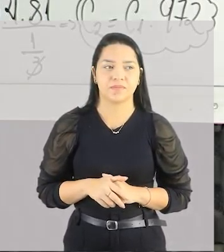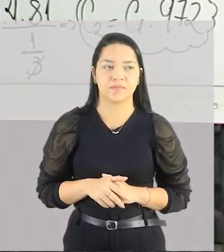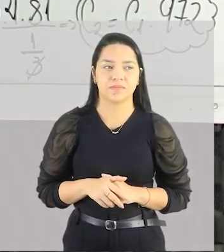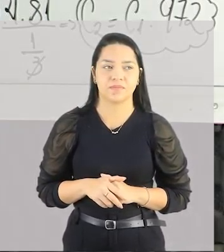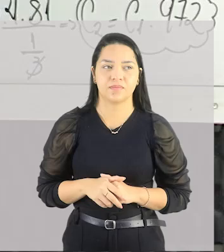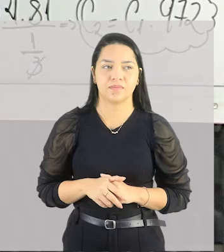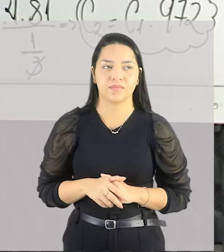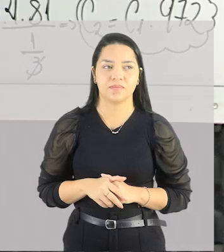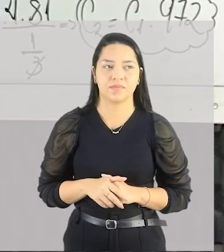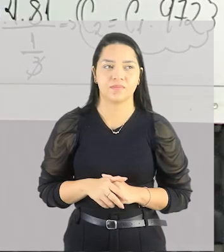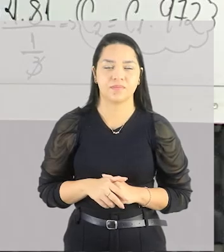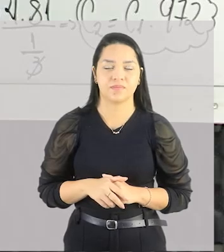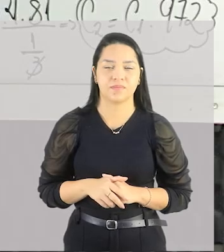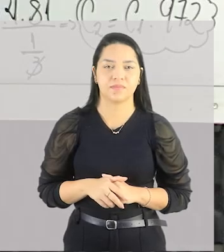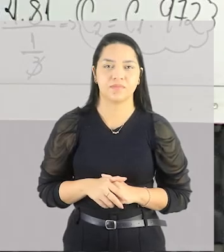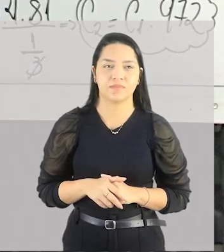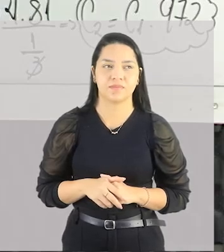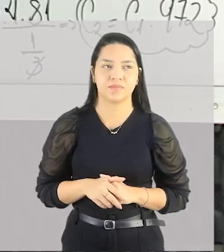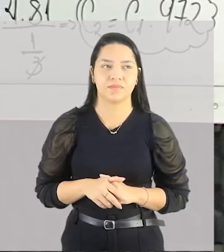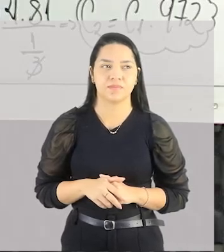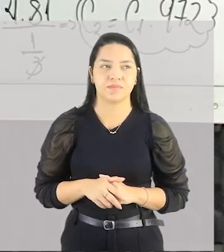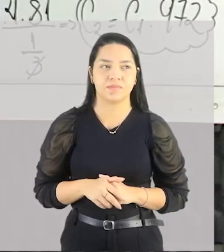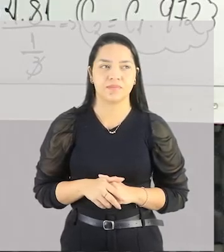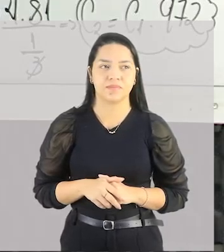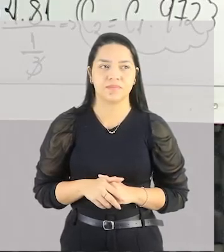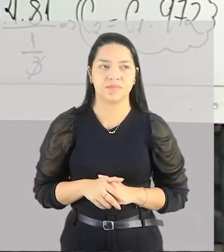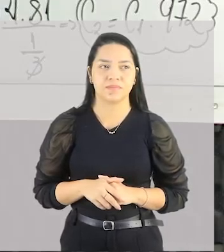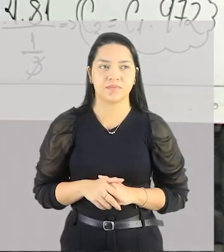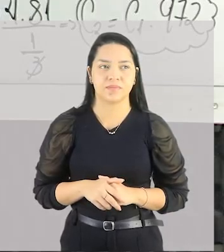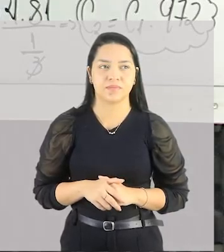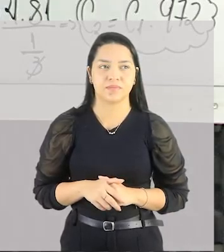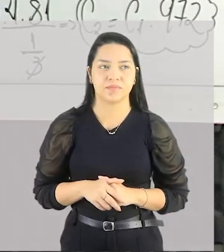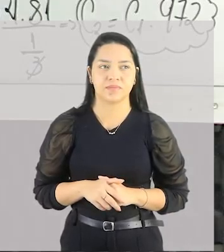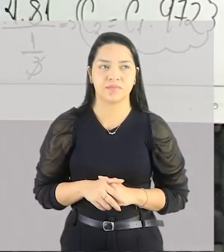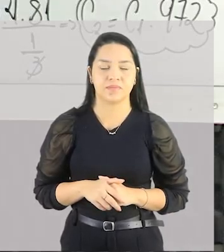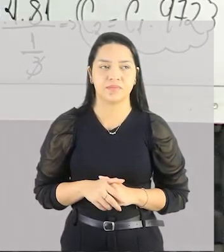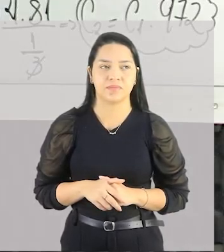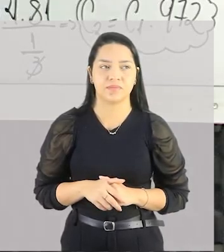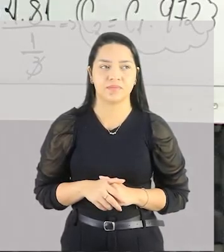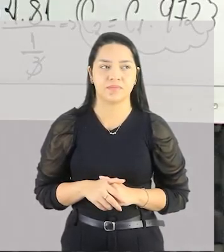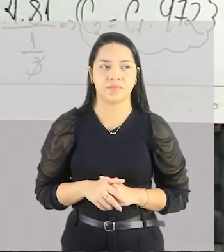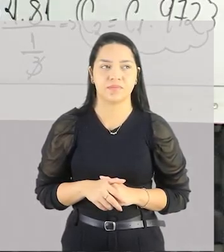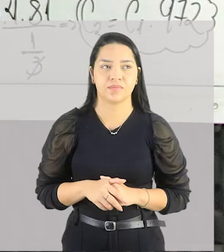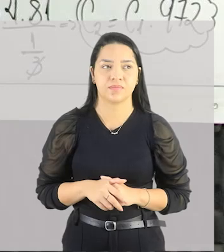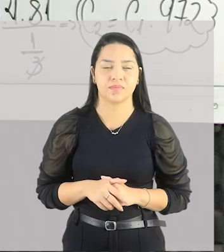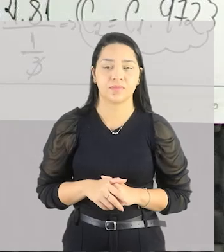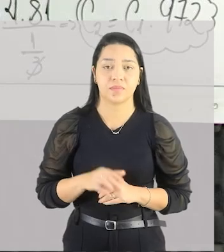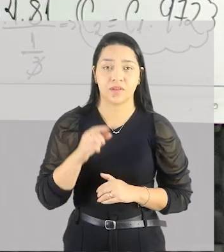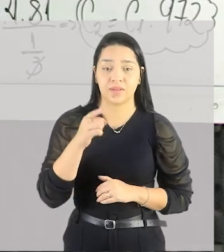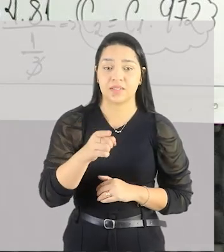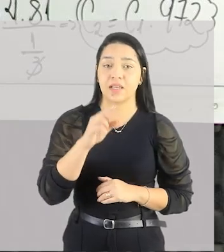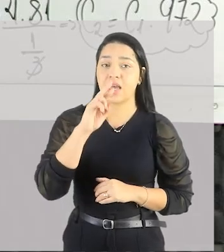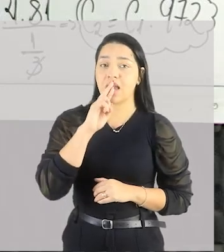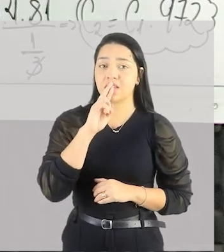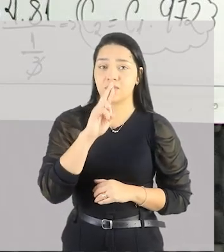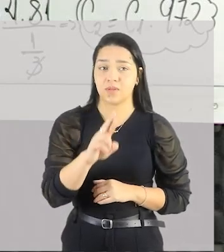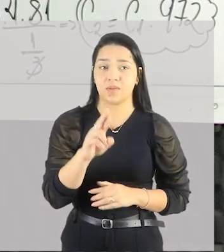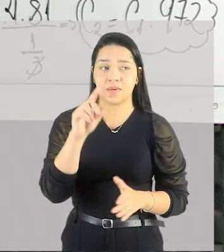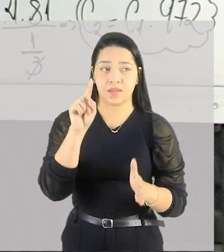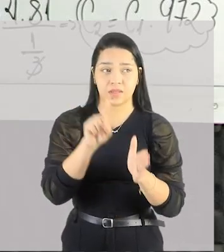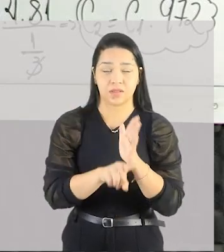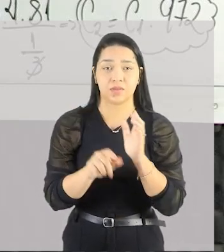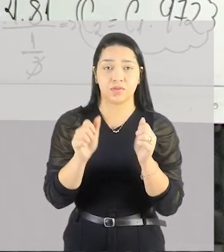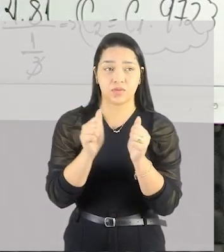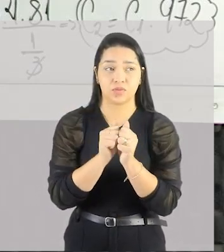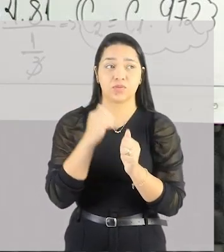C1. Questãozinha, né, com nível um pouquinho mais alto, porque foram várias informações, várias substituições, tá? Em que a gente tem que